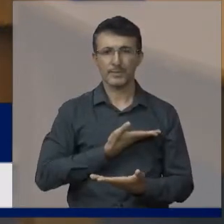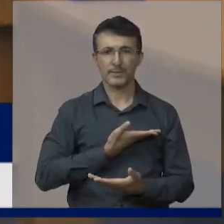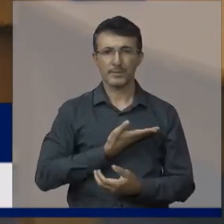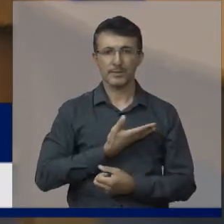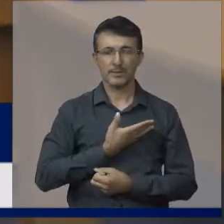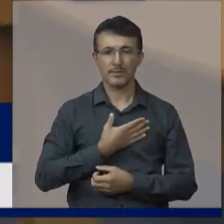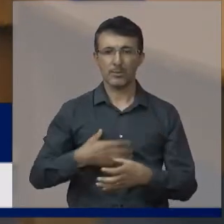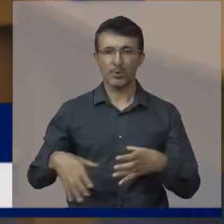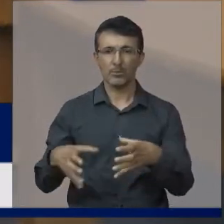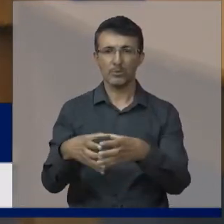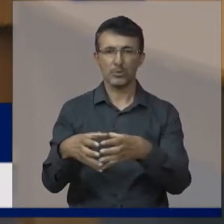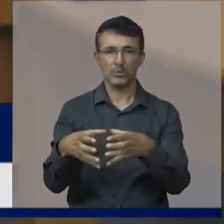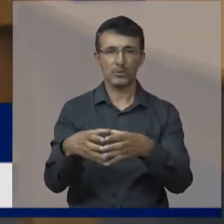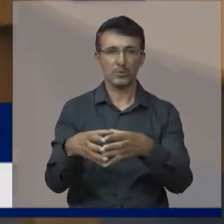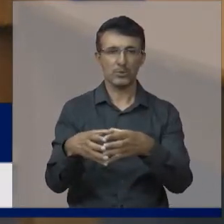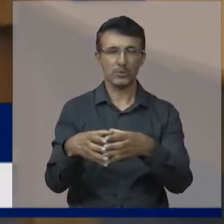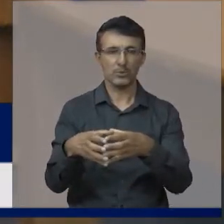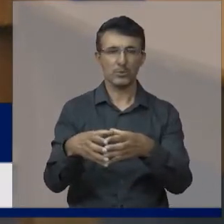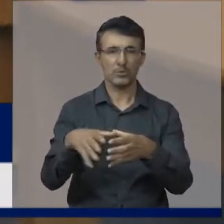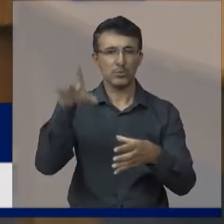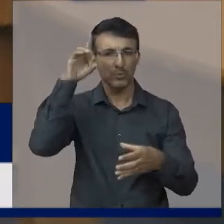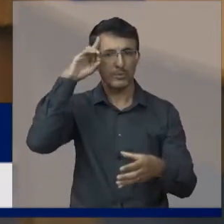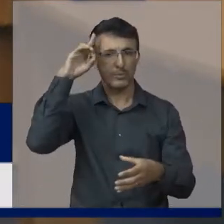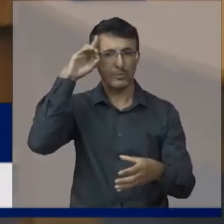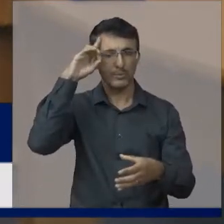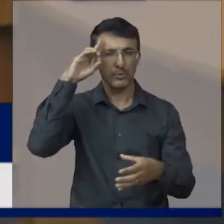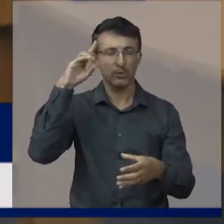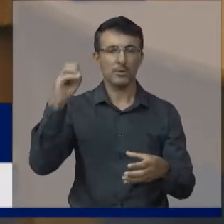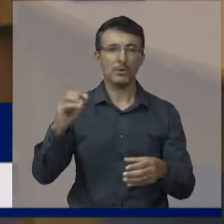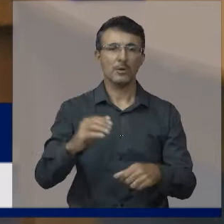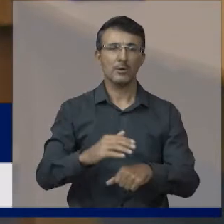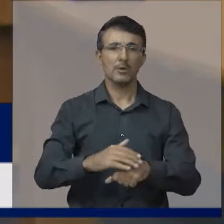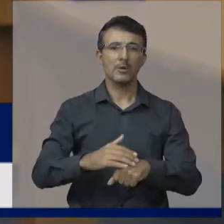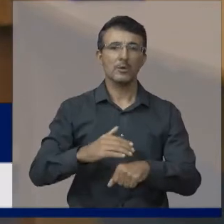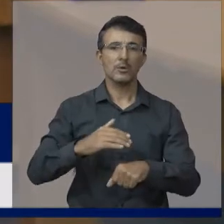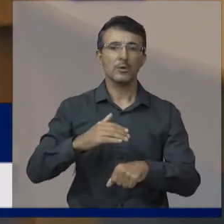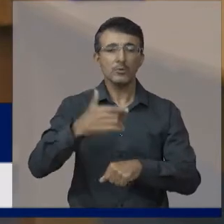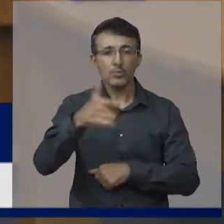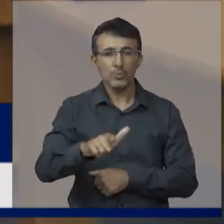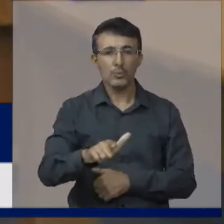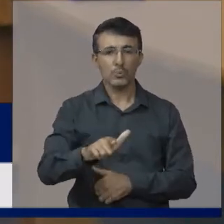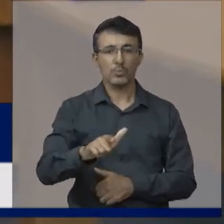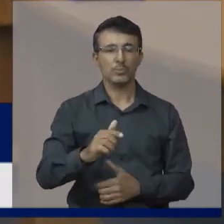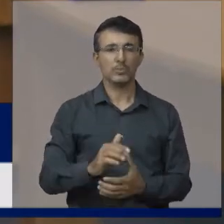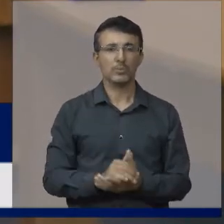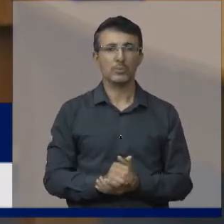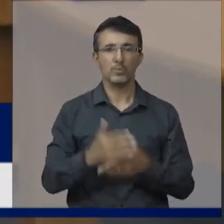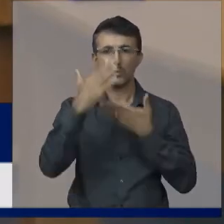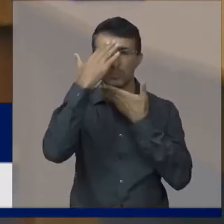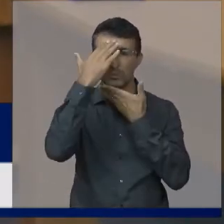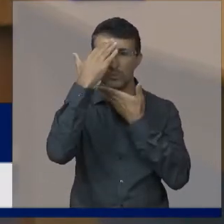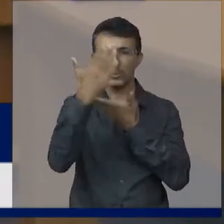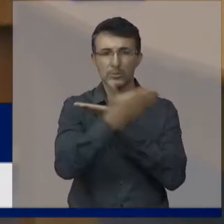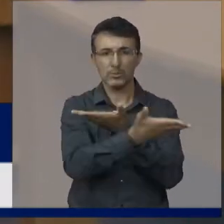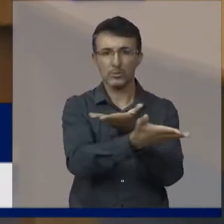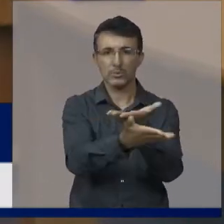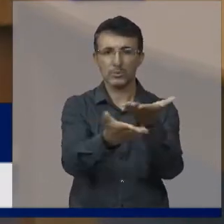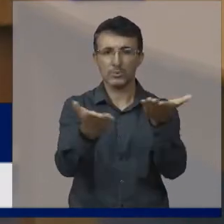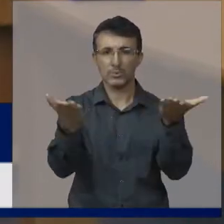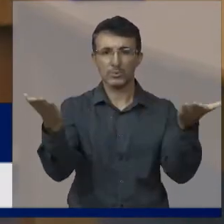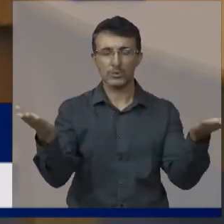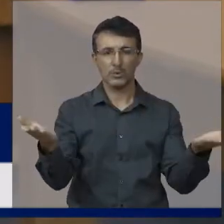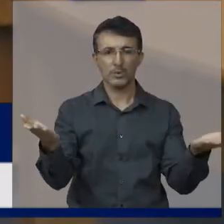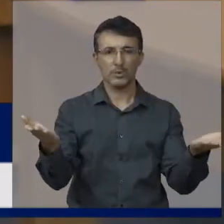assessoria, que está comigo no dia a dia, e mais uma vez, vereadora, agradecer vocês pela